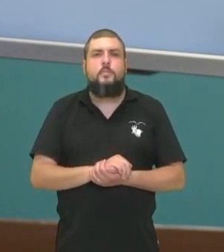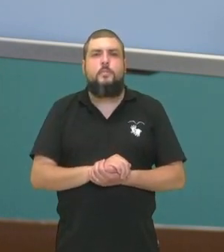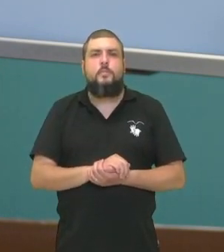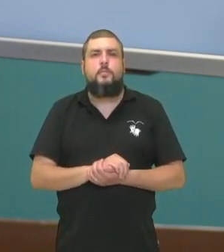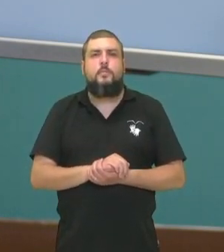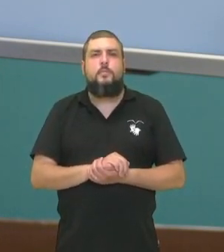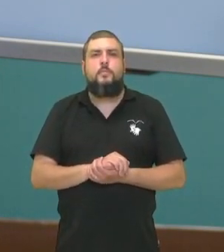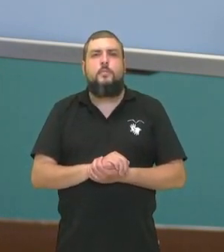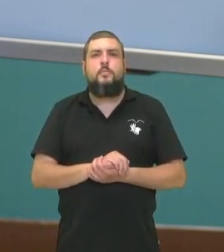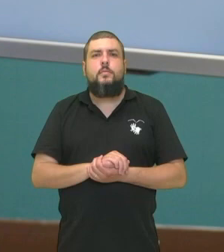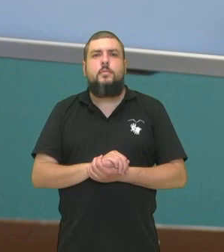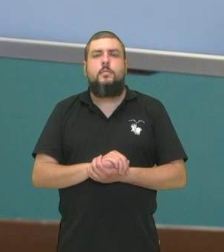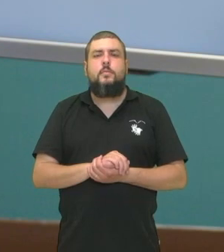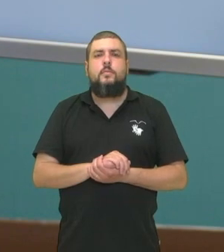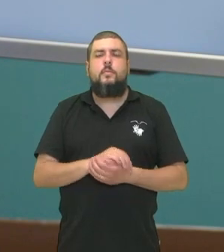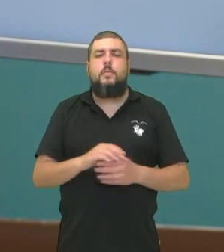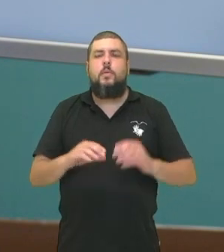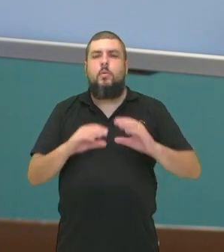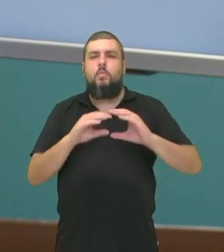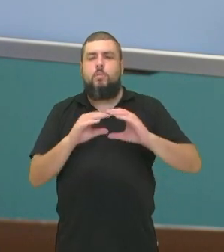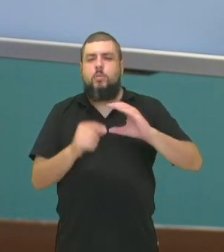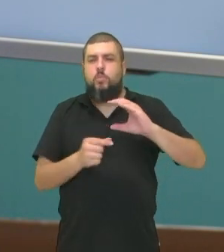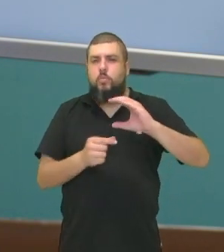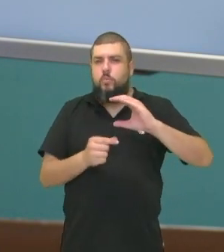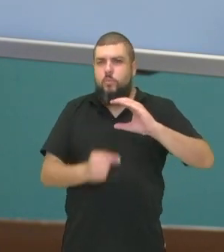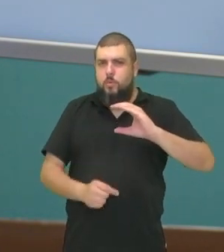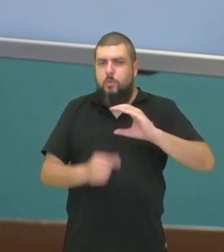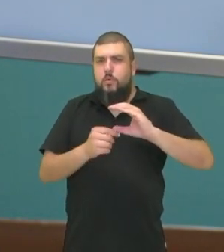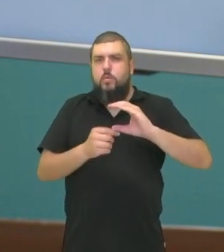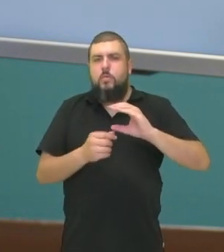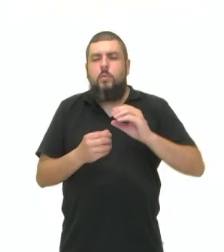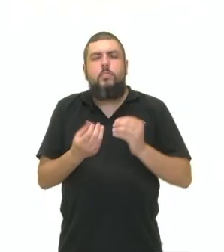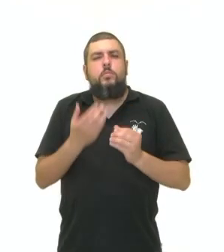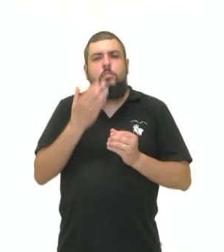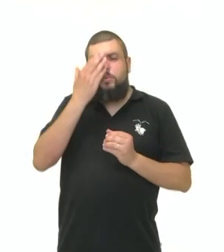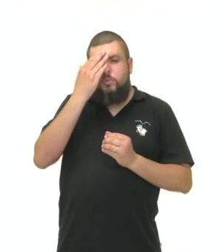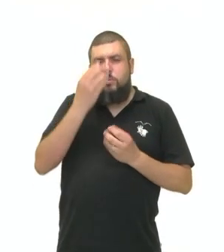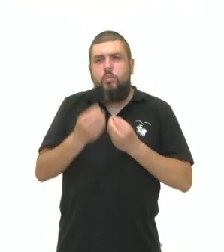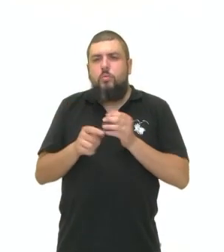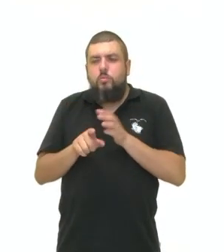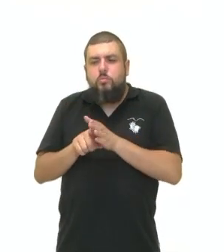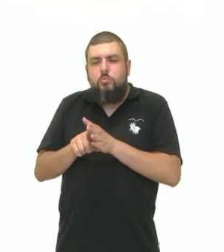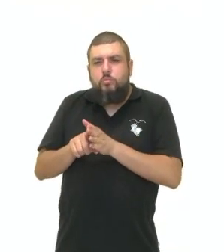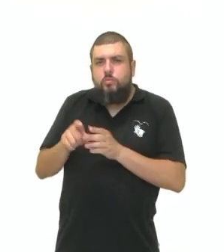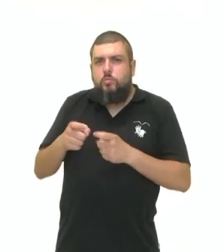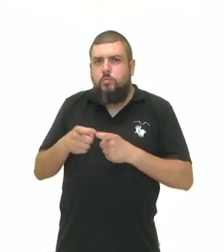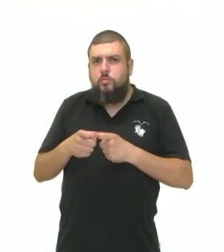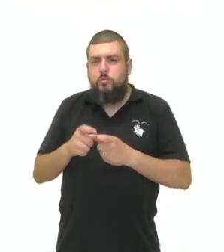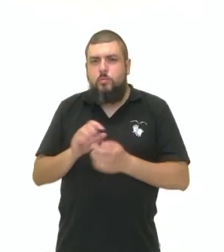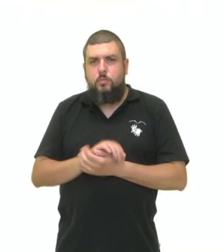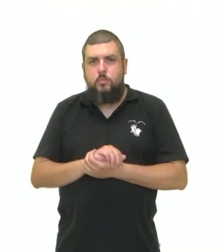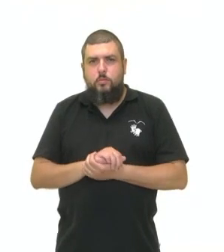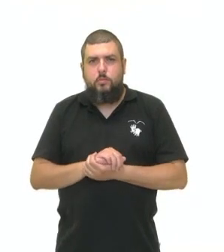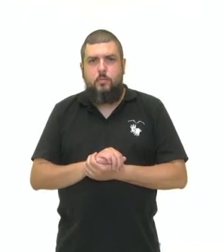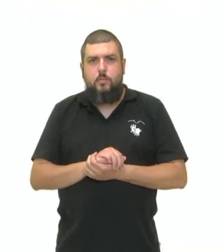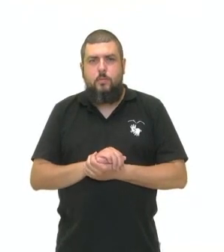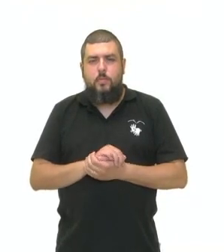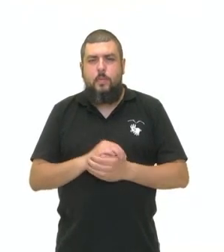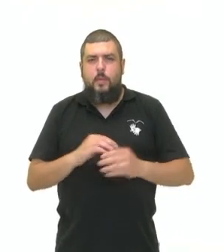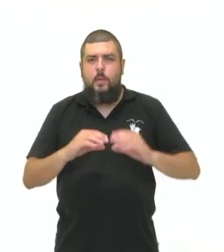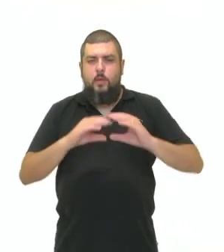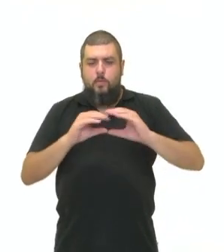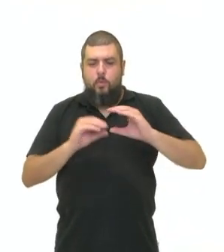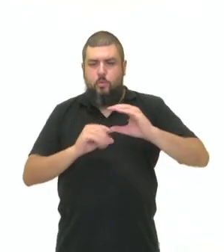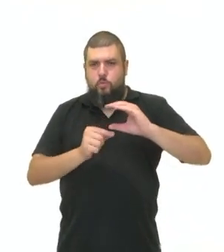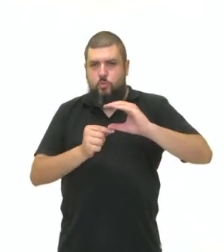que ele pode indicar precocemente a presença desse tumor? Bom, a próstata é um órgão que se localiza abaixo